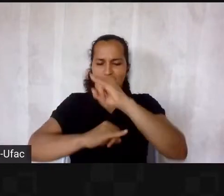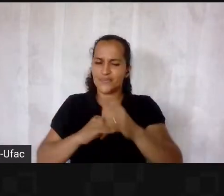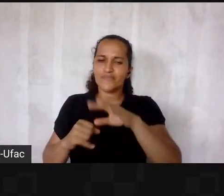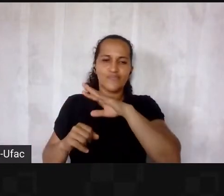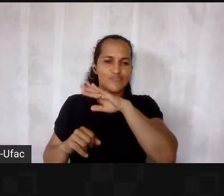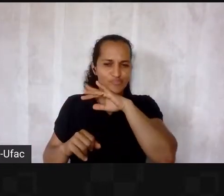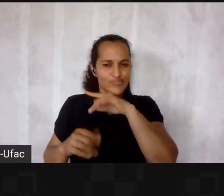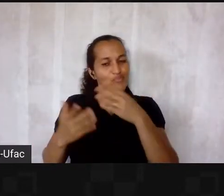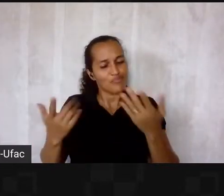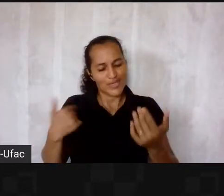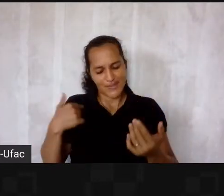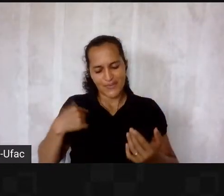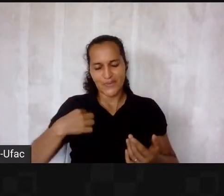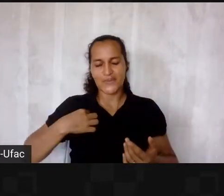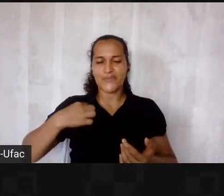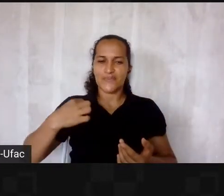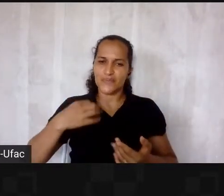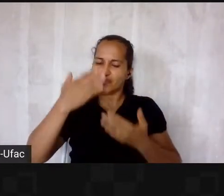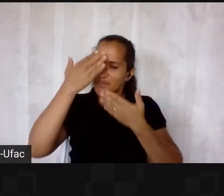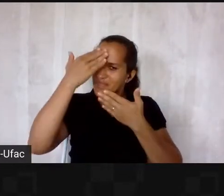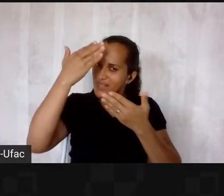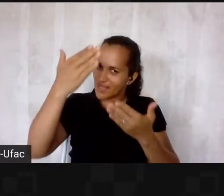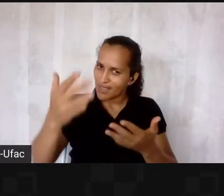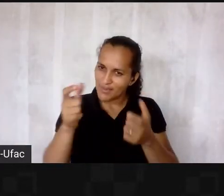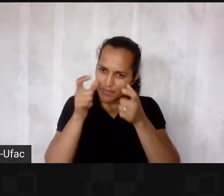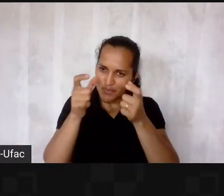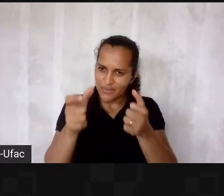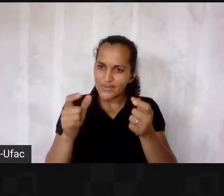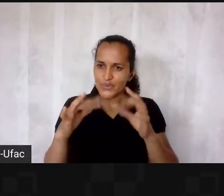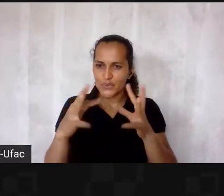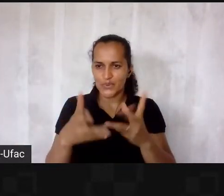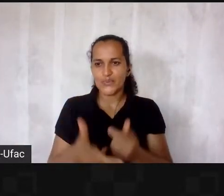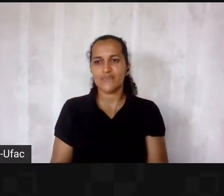e eu estou aqui à disposição. Obrigada pela atenção de todos.